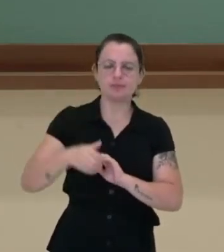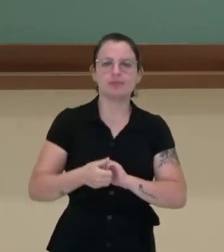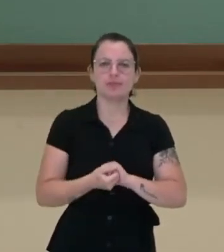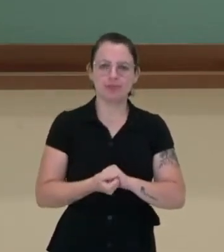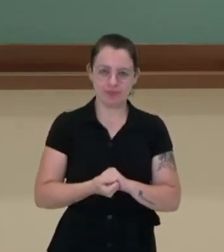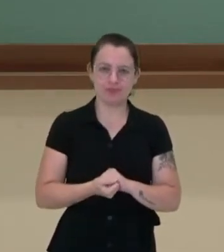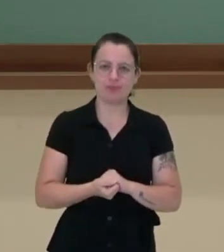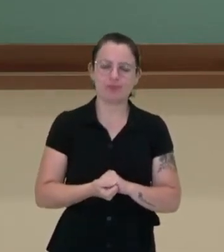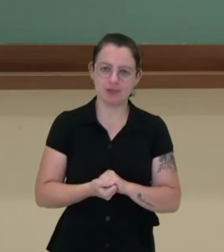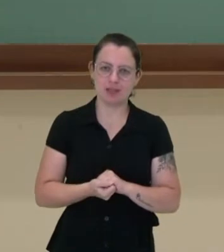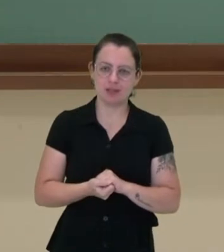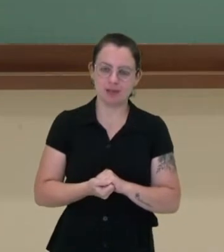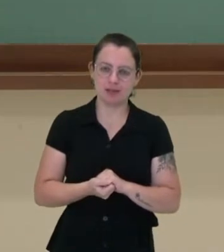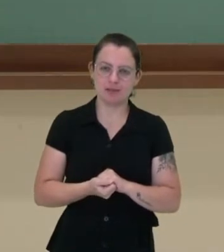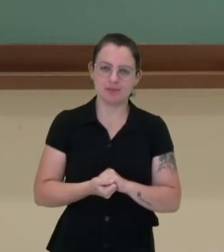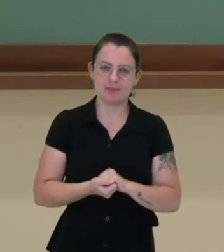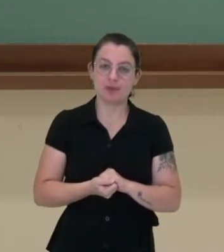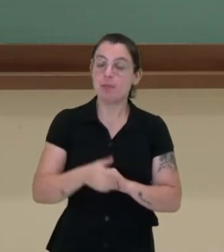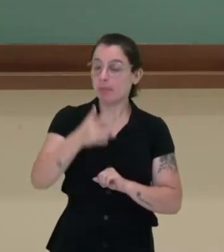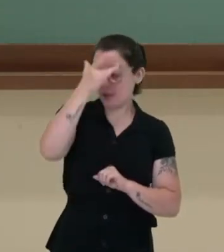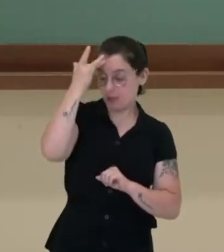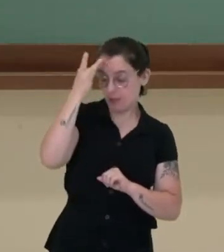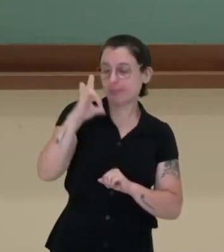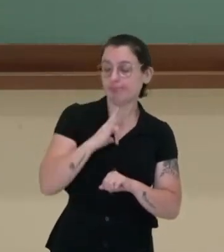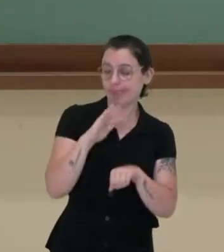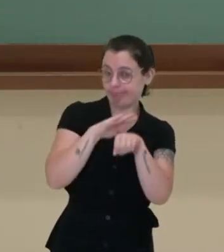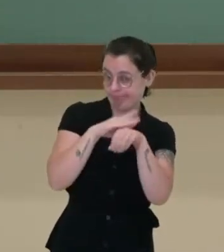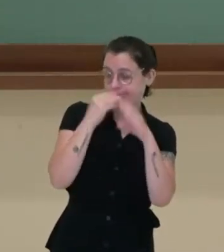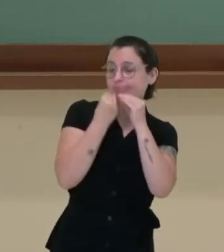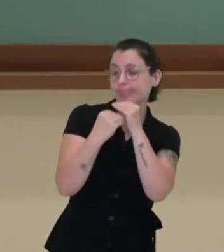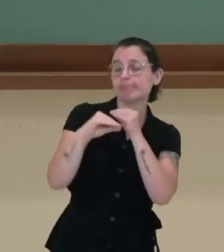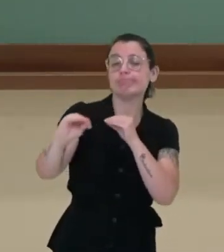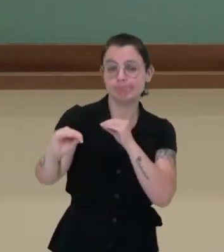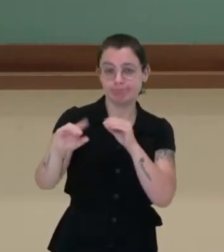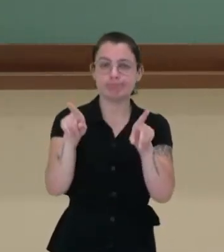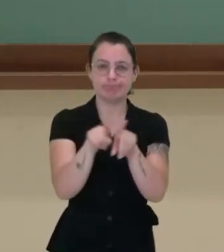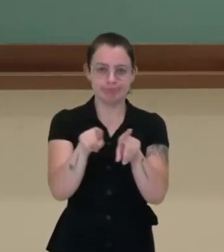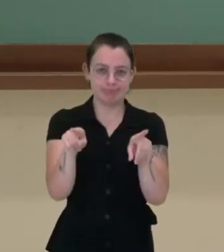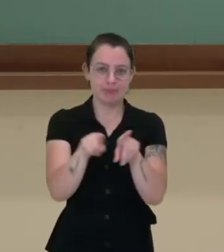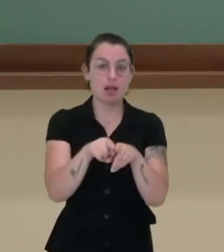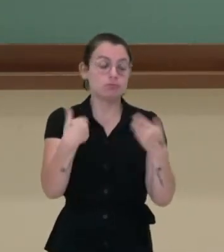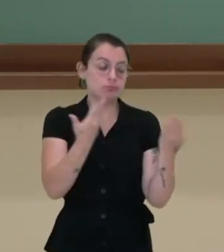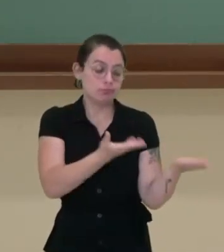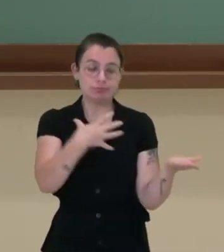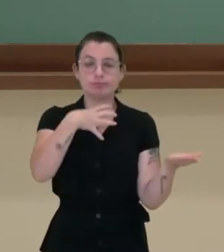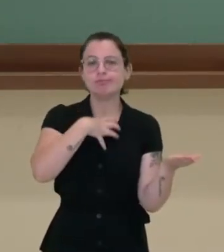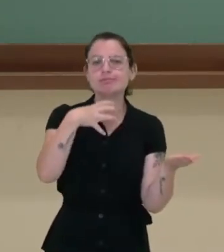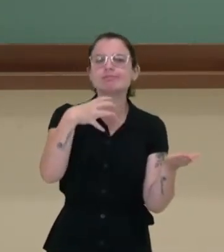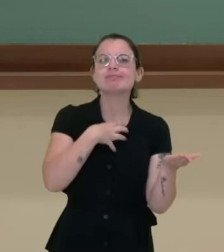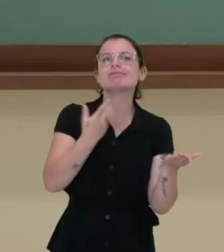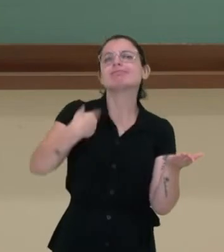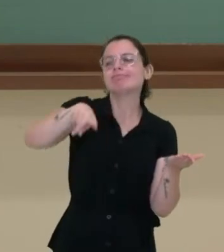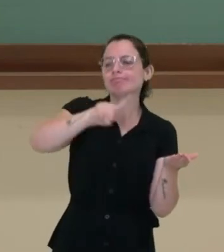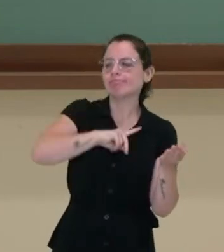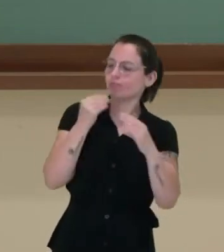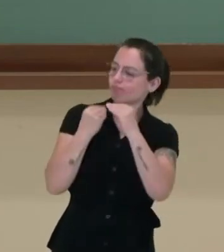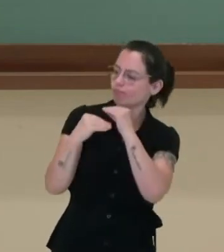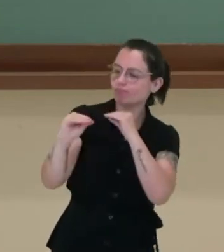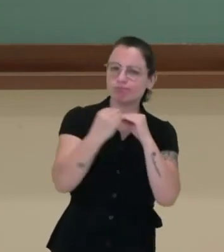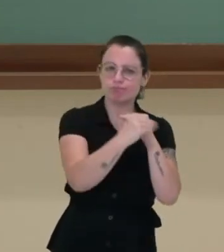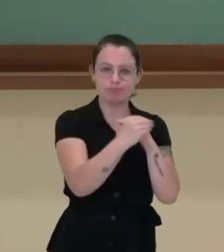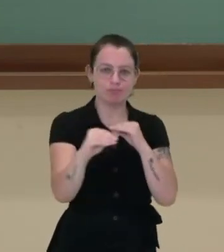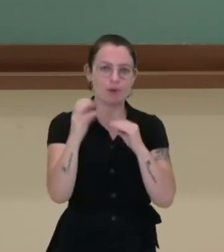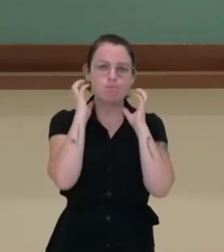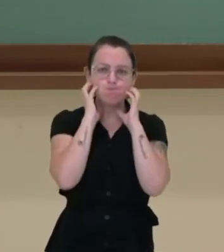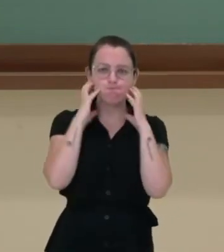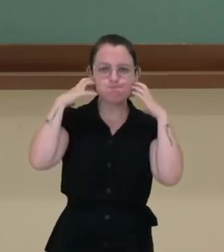estão infectadas. Então, é desta forma que ocorre a transmissão da